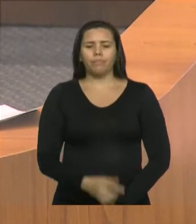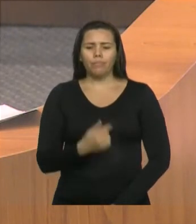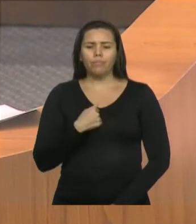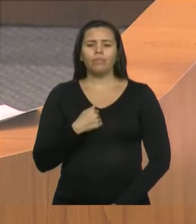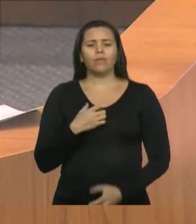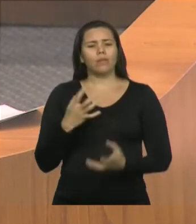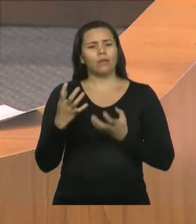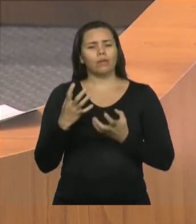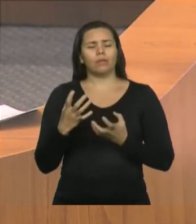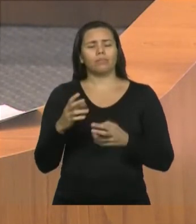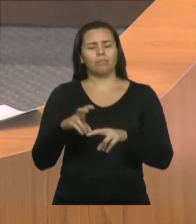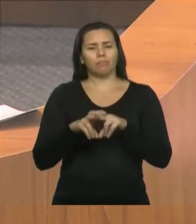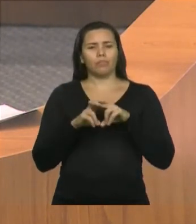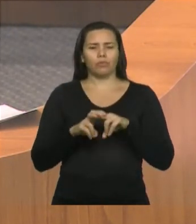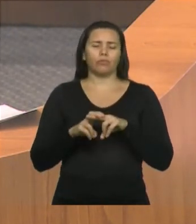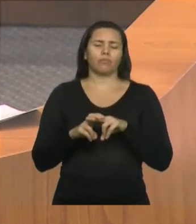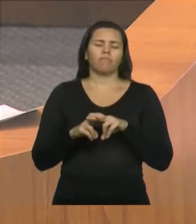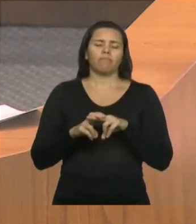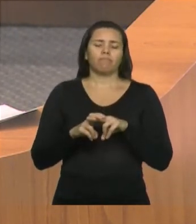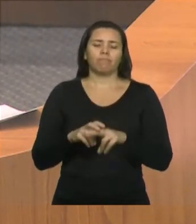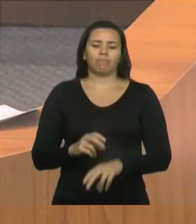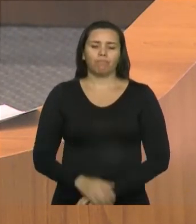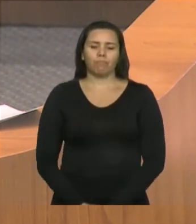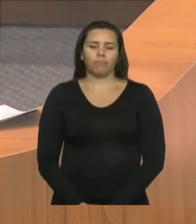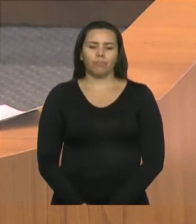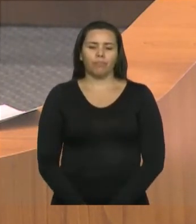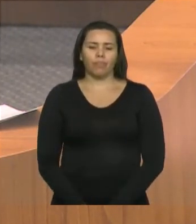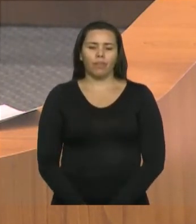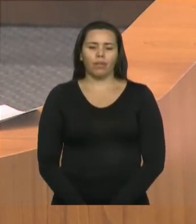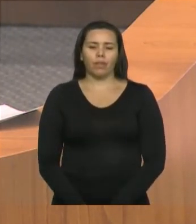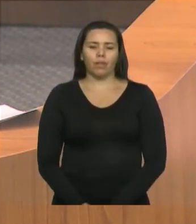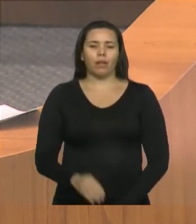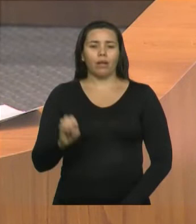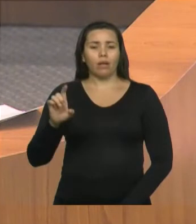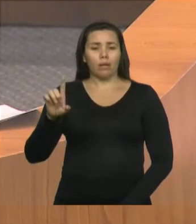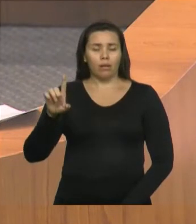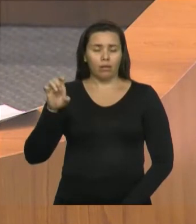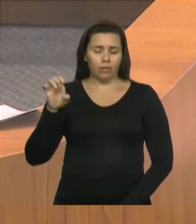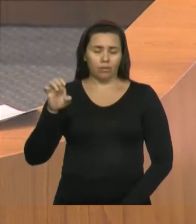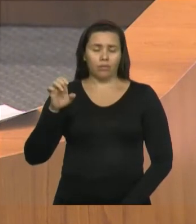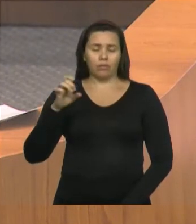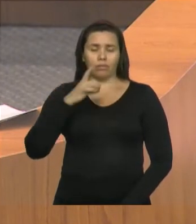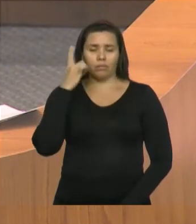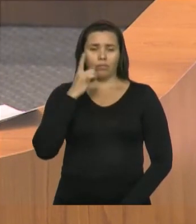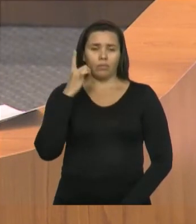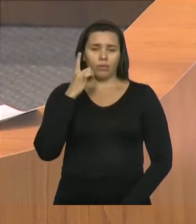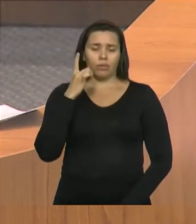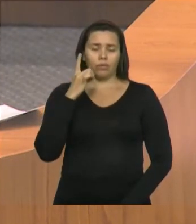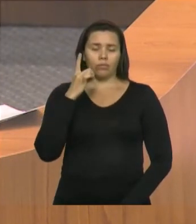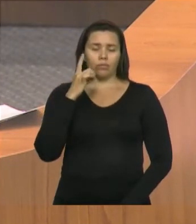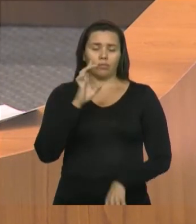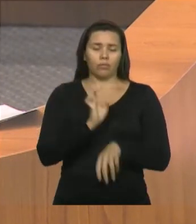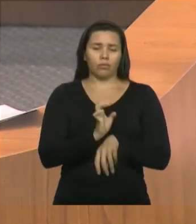Já pedimos aqui, e toda a Assembleia já fez essa homenagem ao ex-deputado estadual.